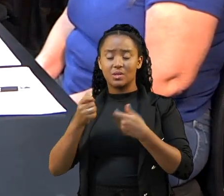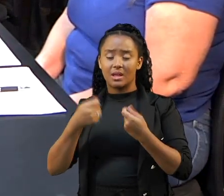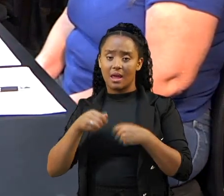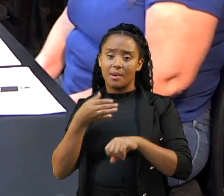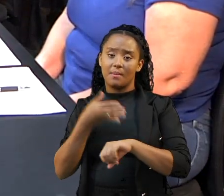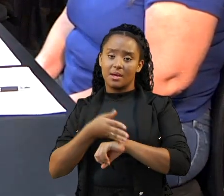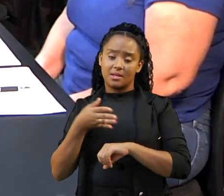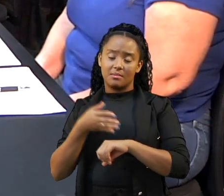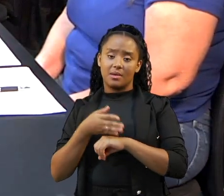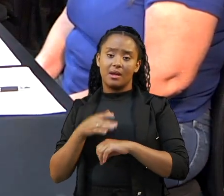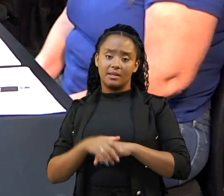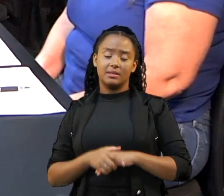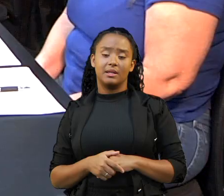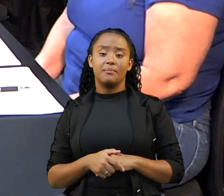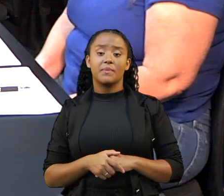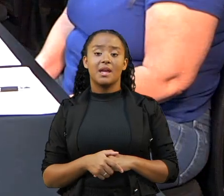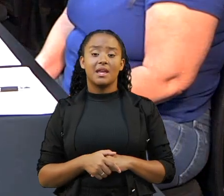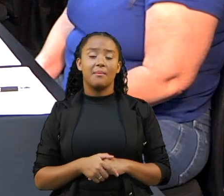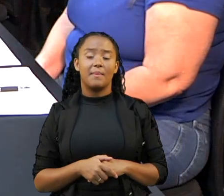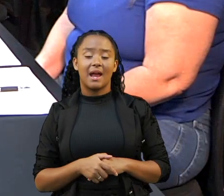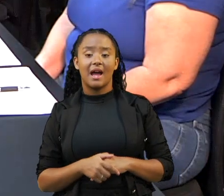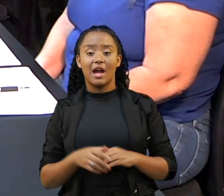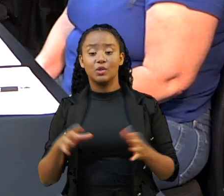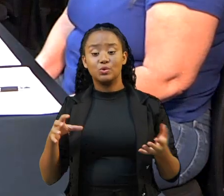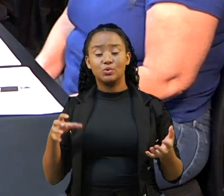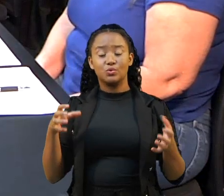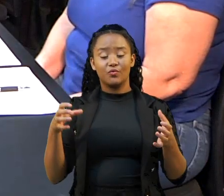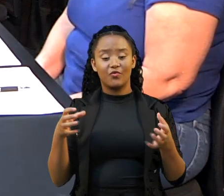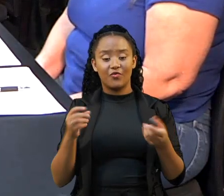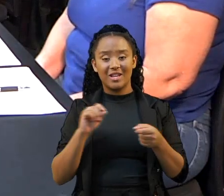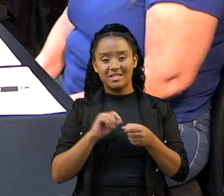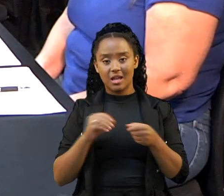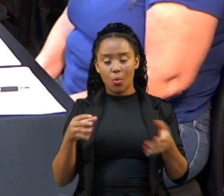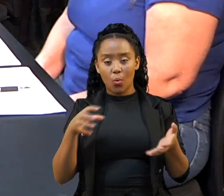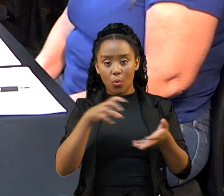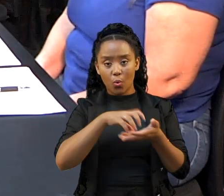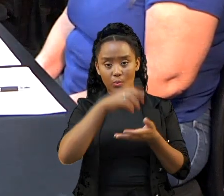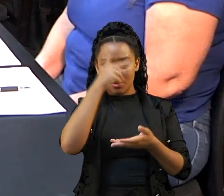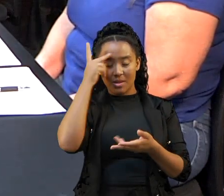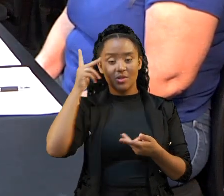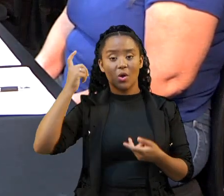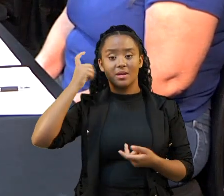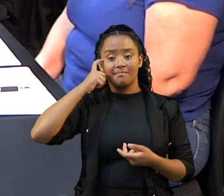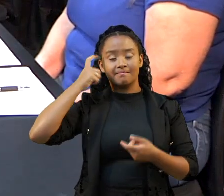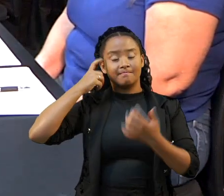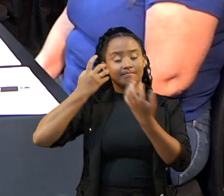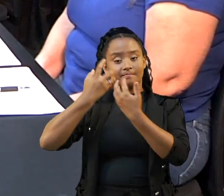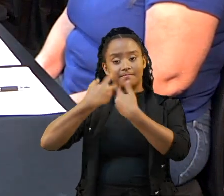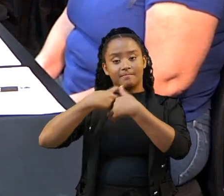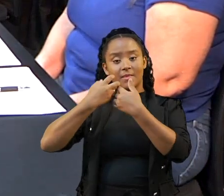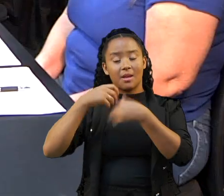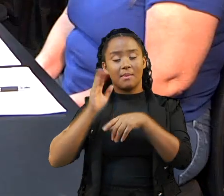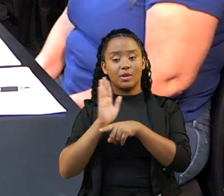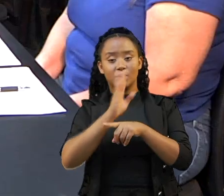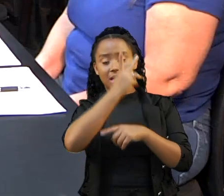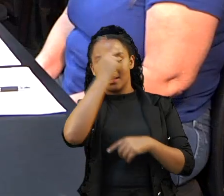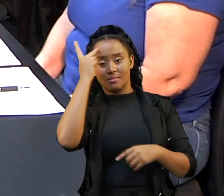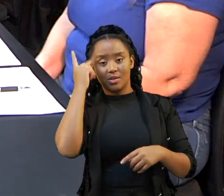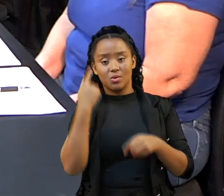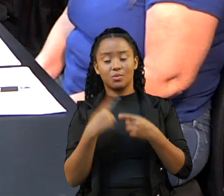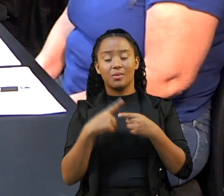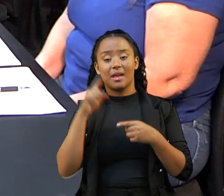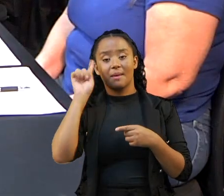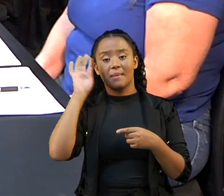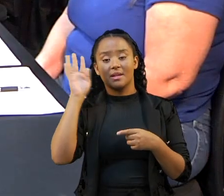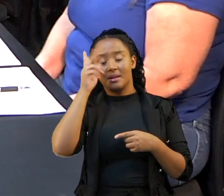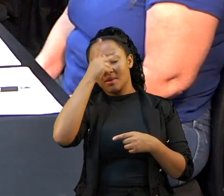pensar como acolher essas pessoas, porque o trabalho escravo é um processo que só dá